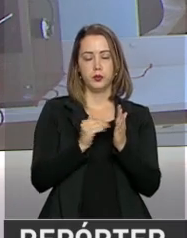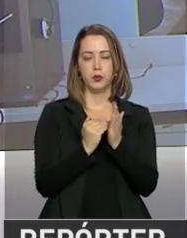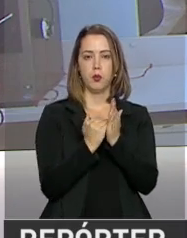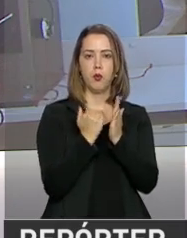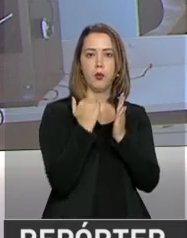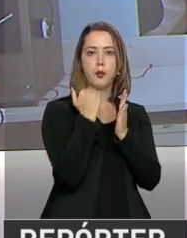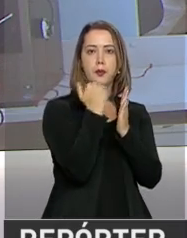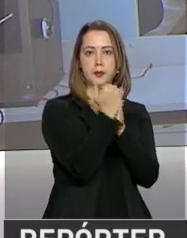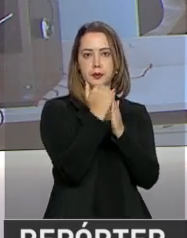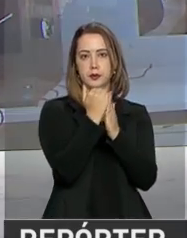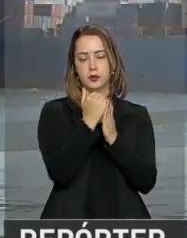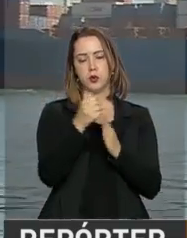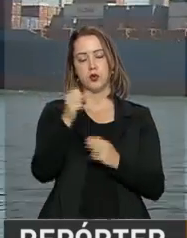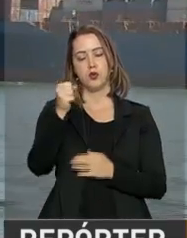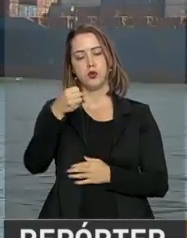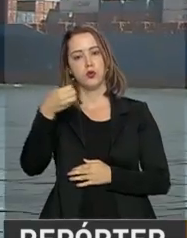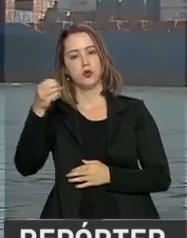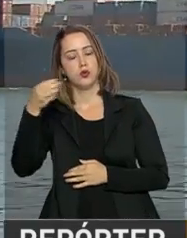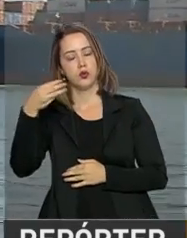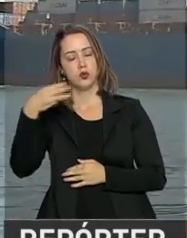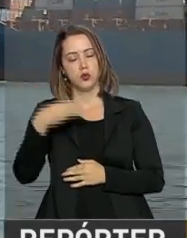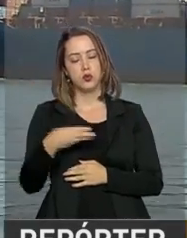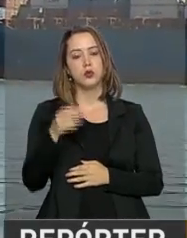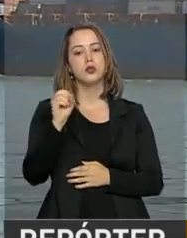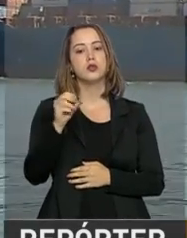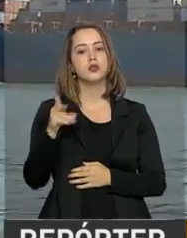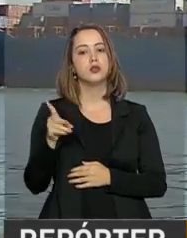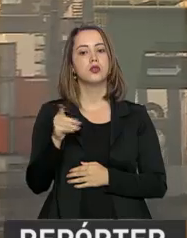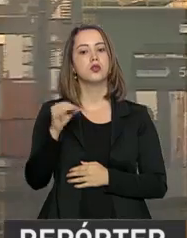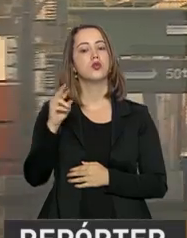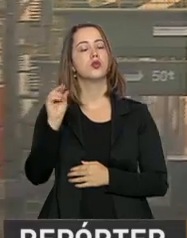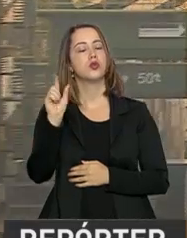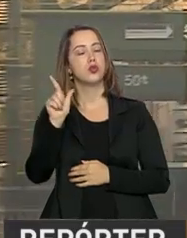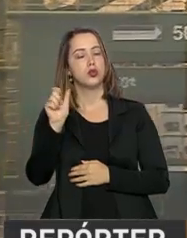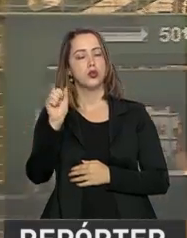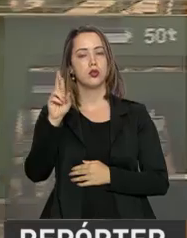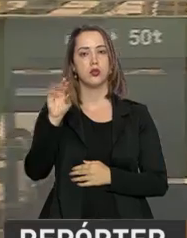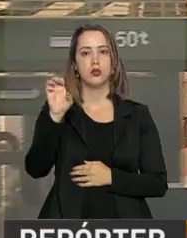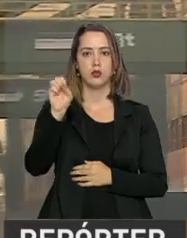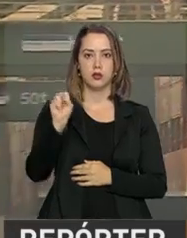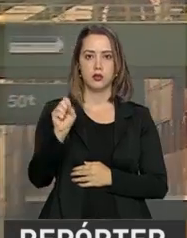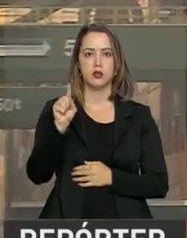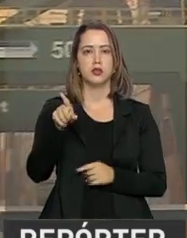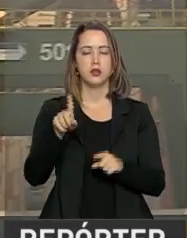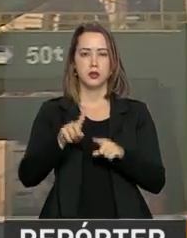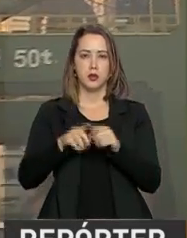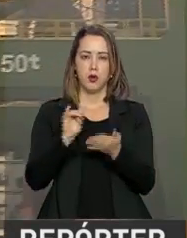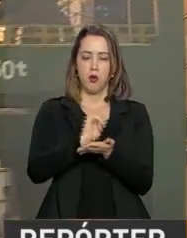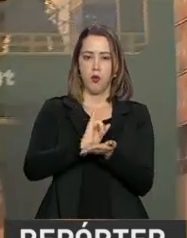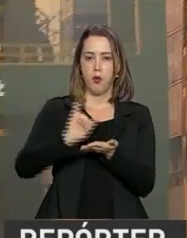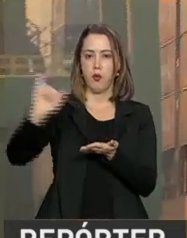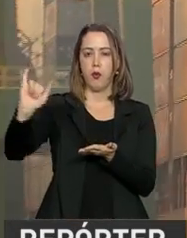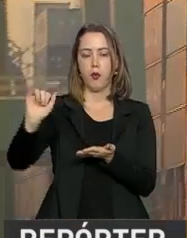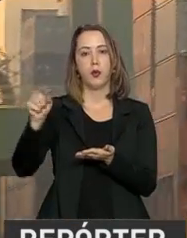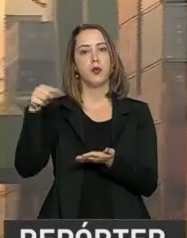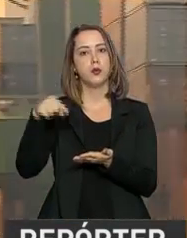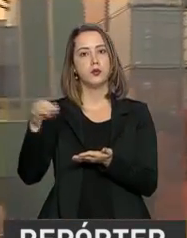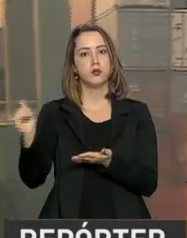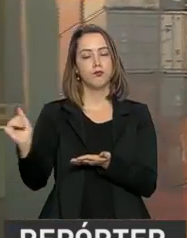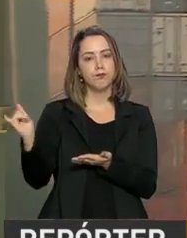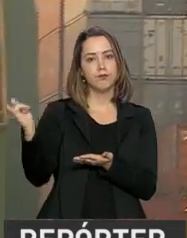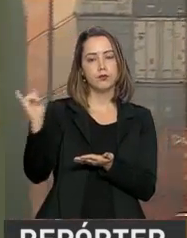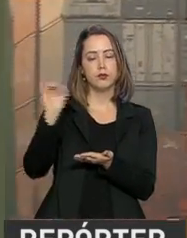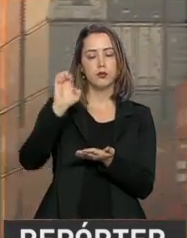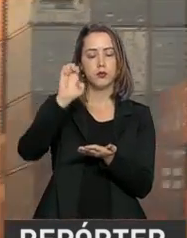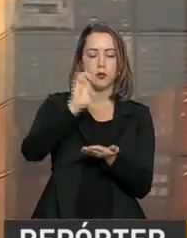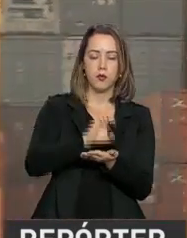Dólares no período as exp AES somaram quase 2 bilhões e me de Dólares enquanto as importações chegaram a 1 bilhão